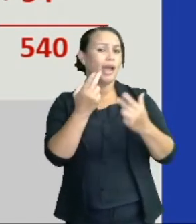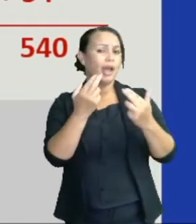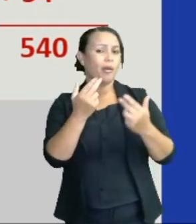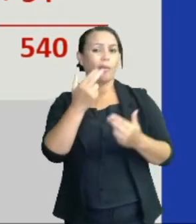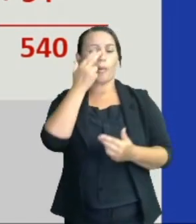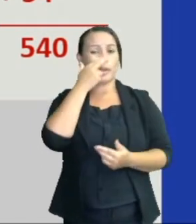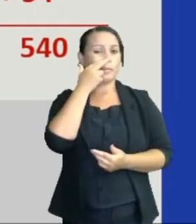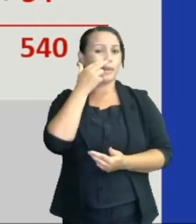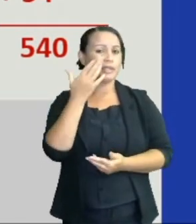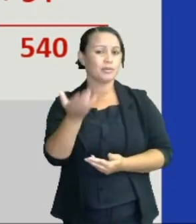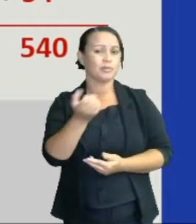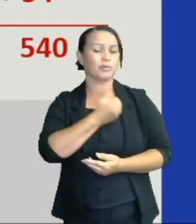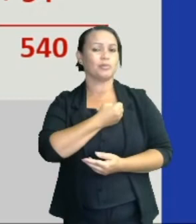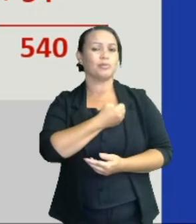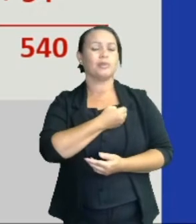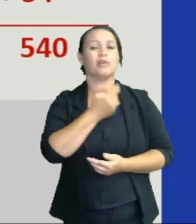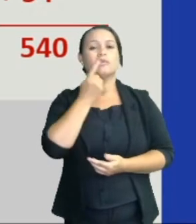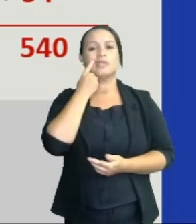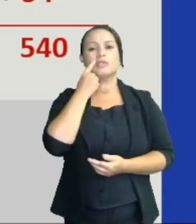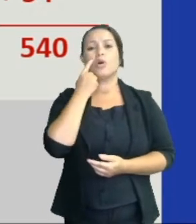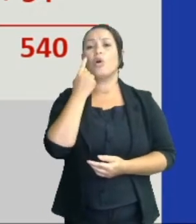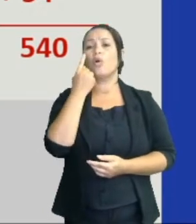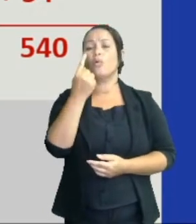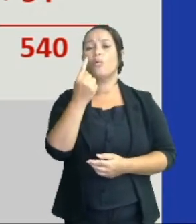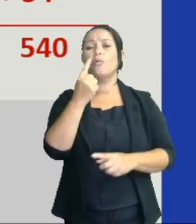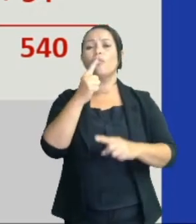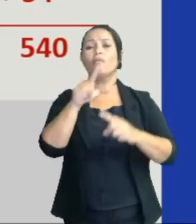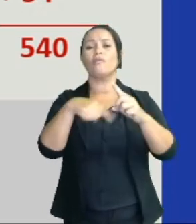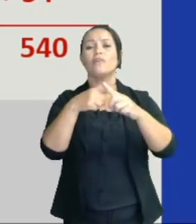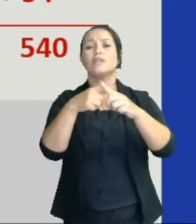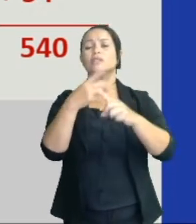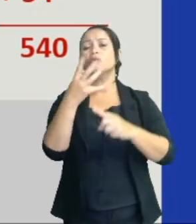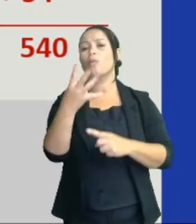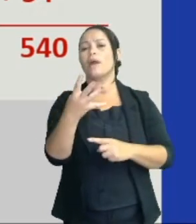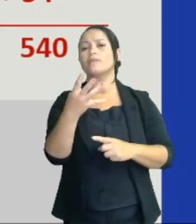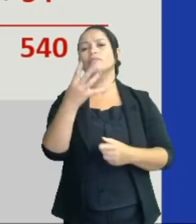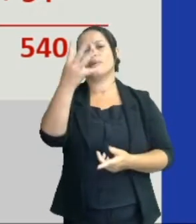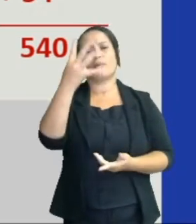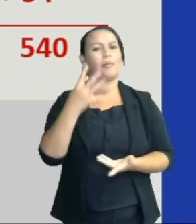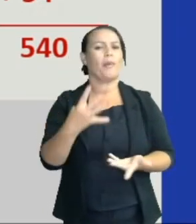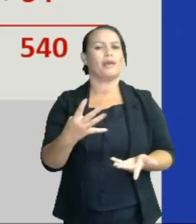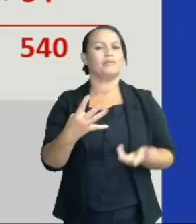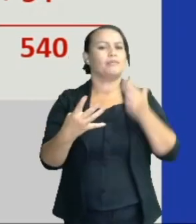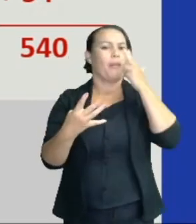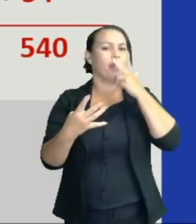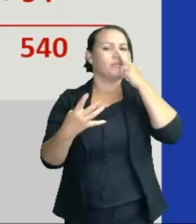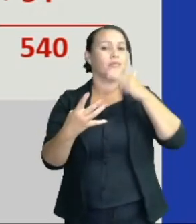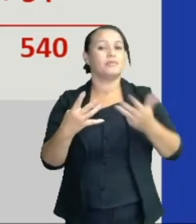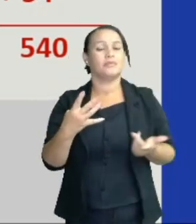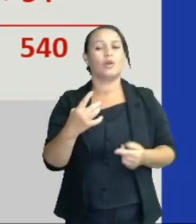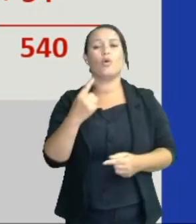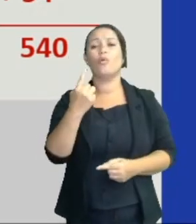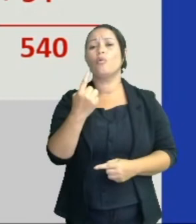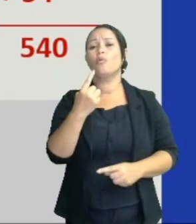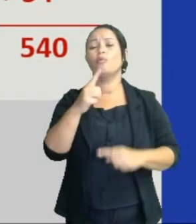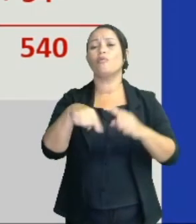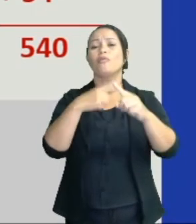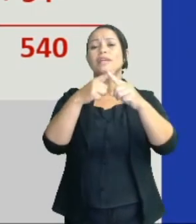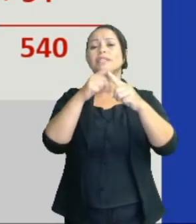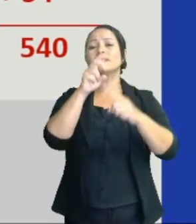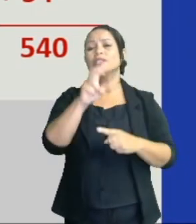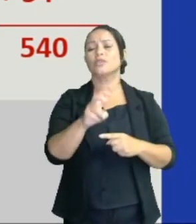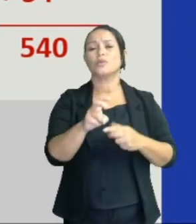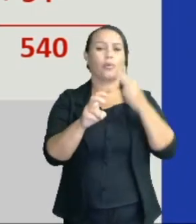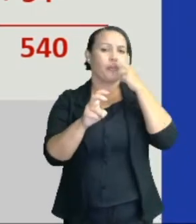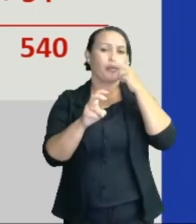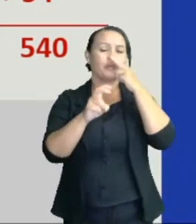a ele mesmo. Então, ó, 1 vezes 4 é igual a 4. 1 vezes 5